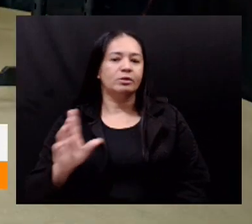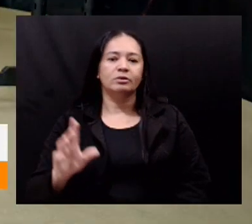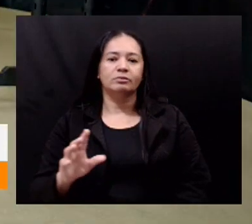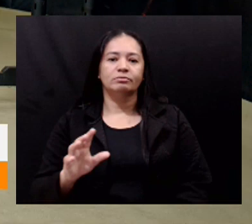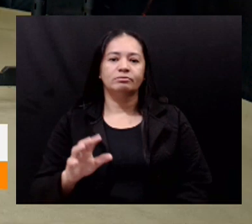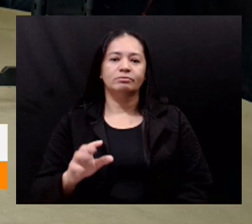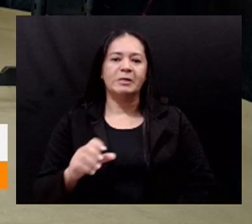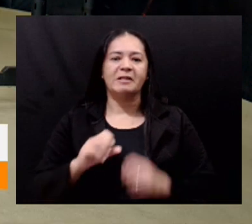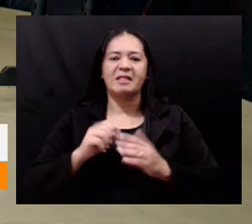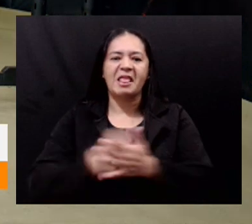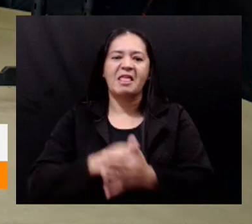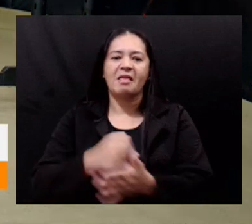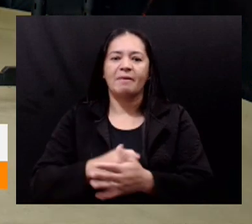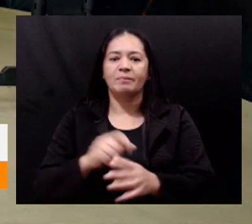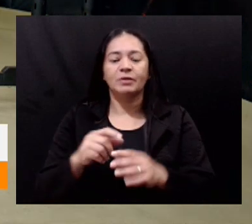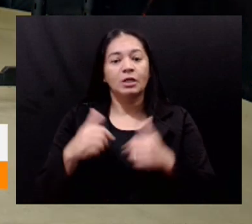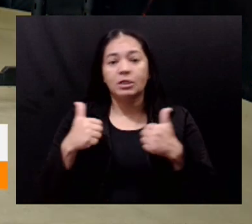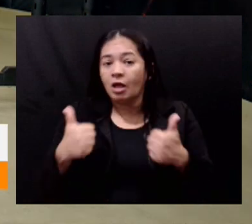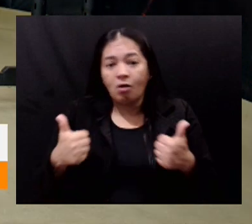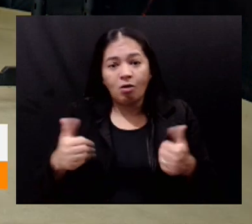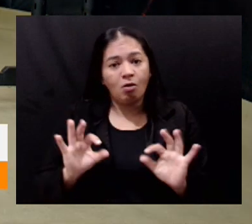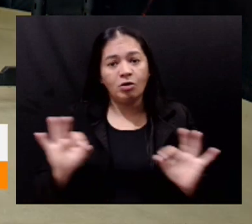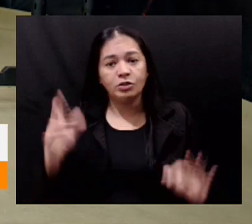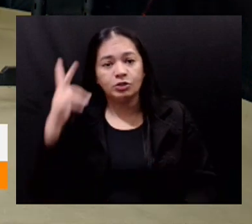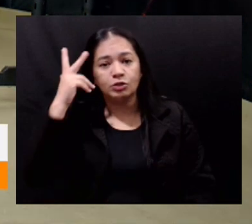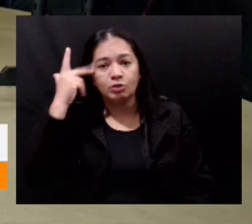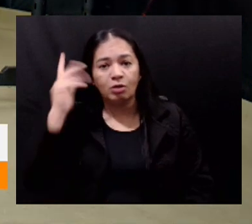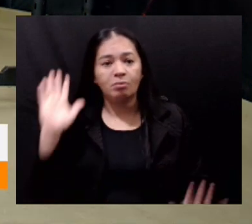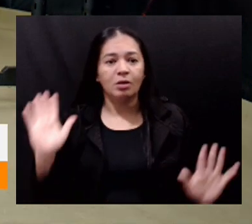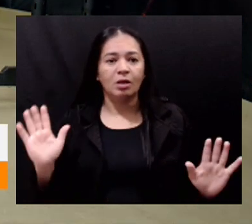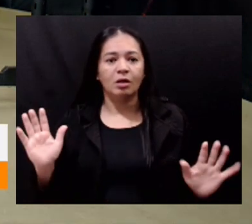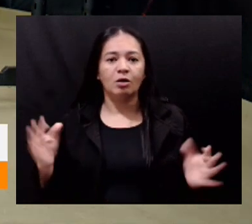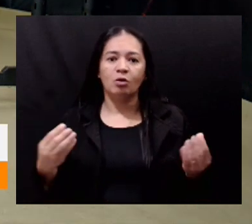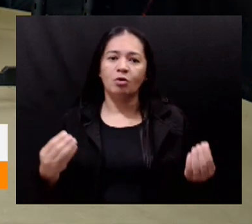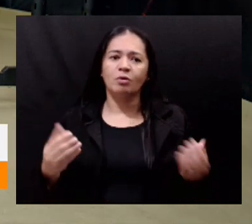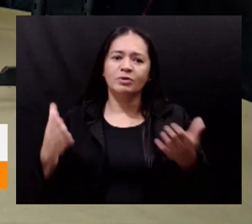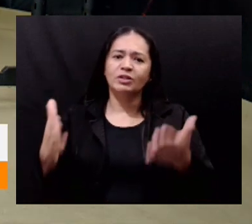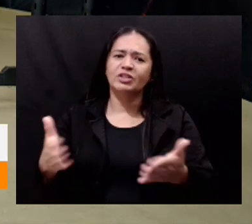tá tudo bem. E tá tudo bem. bem. Isso Hoje Quando eu é que a não gente chega nesse nível de maturidade, hein?